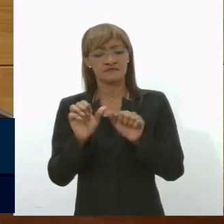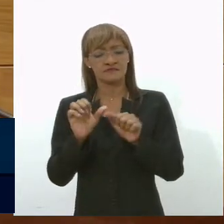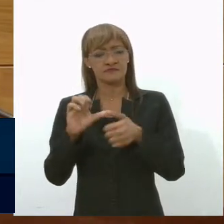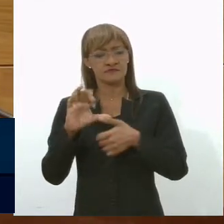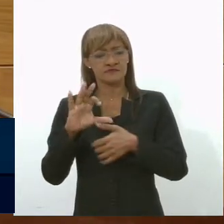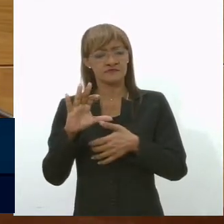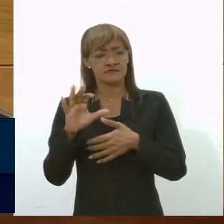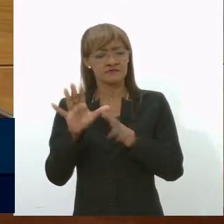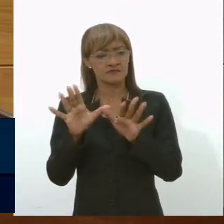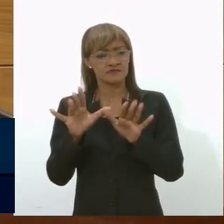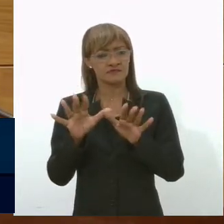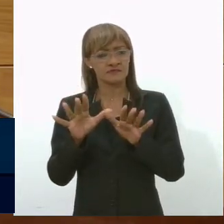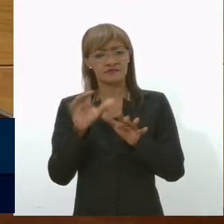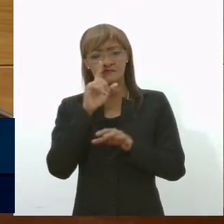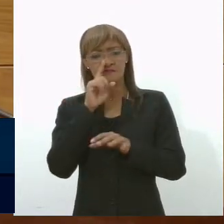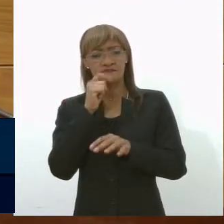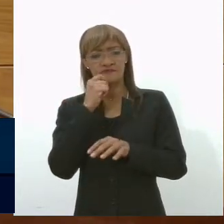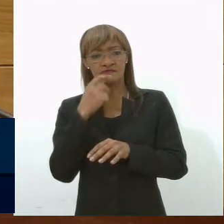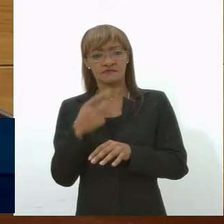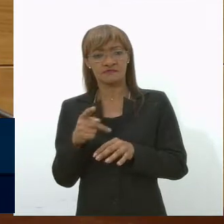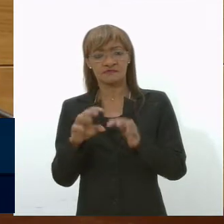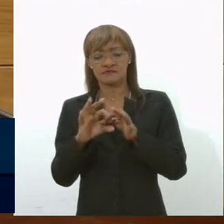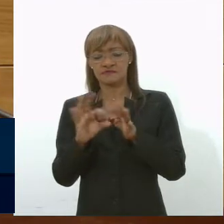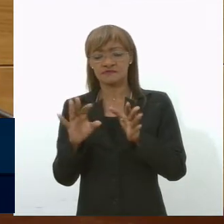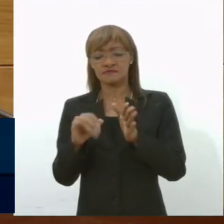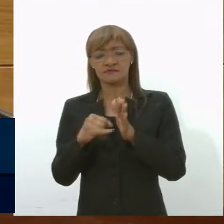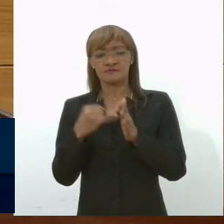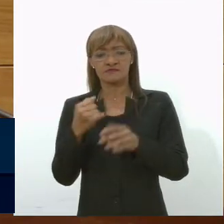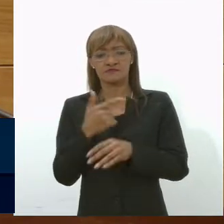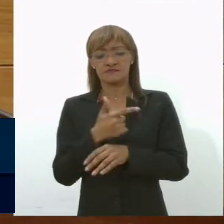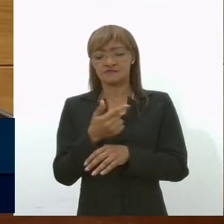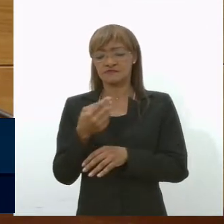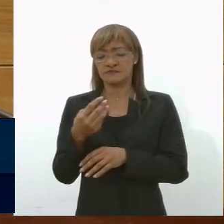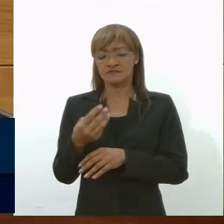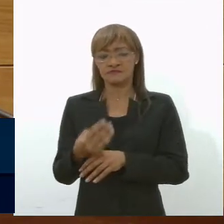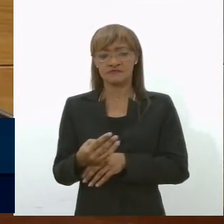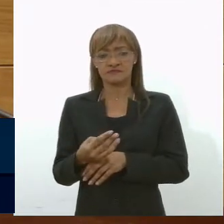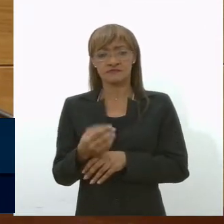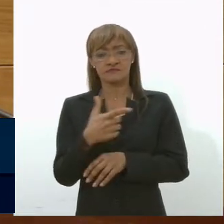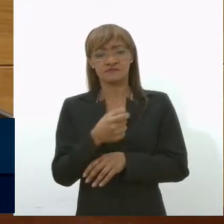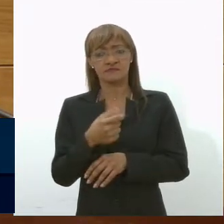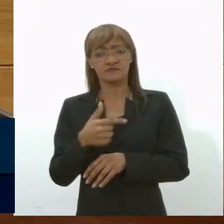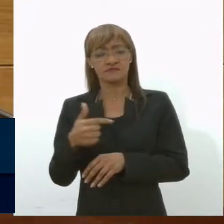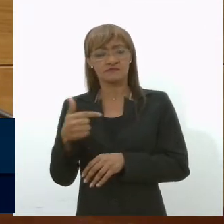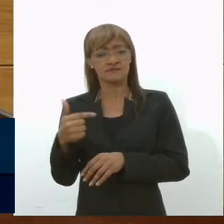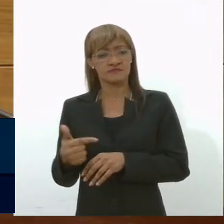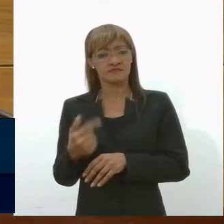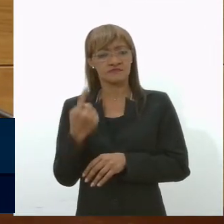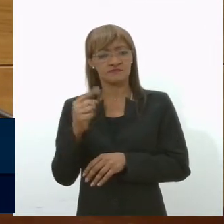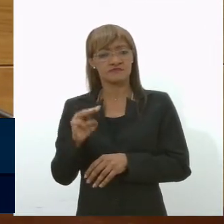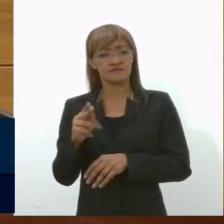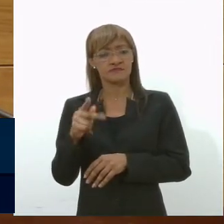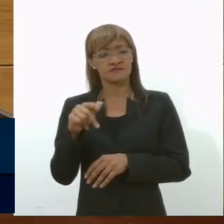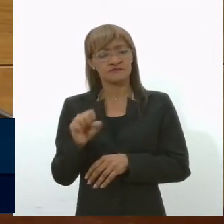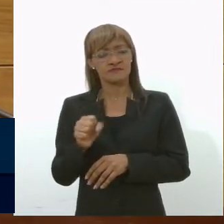Comunicamos a liberação de recursos financeiros de 23/6/2022, no valor de